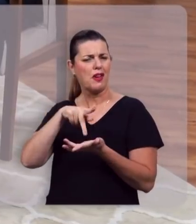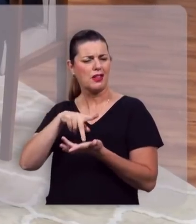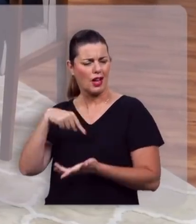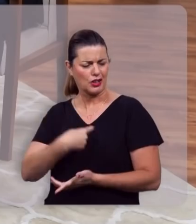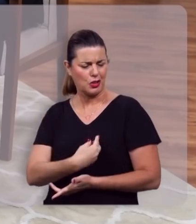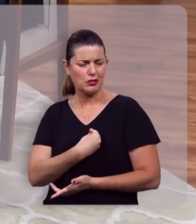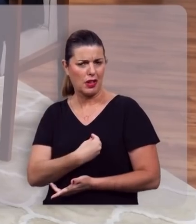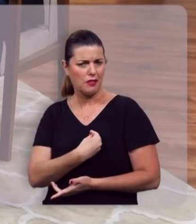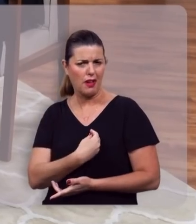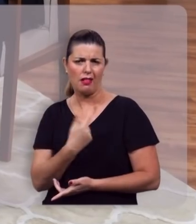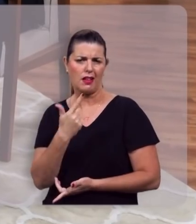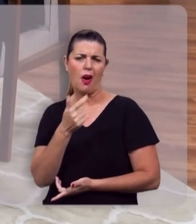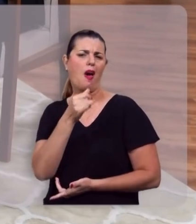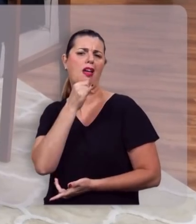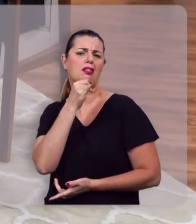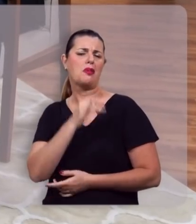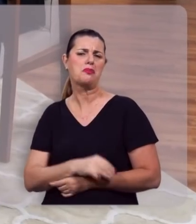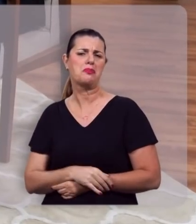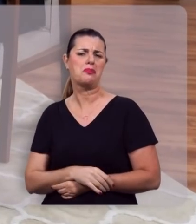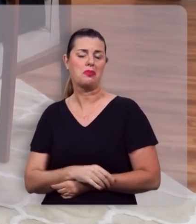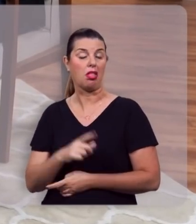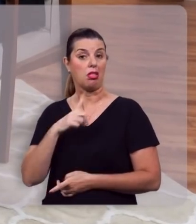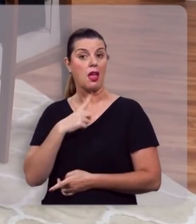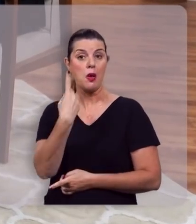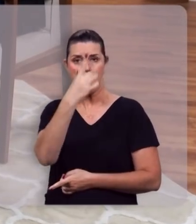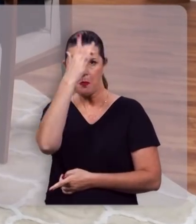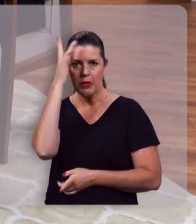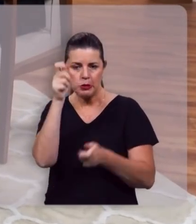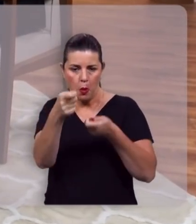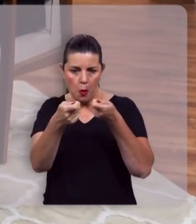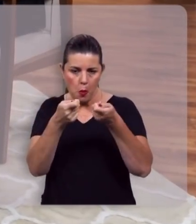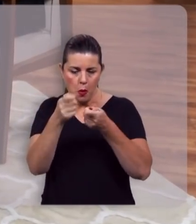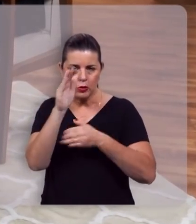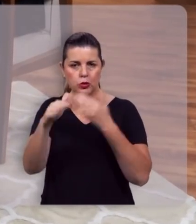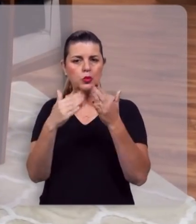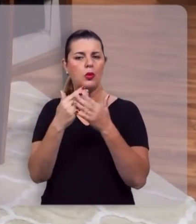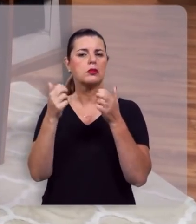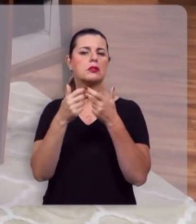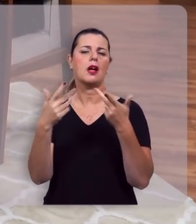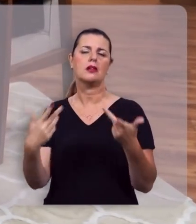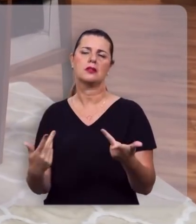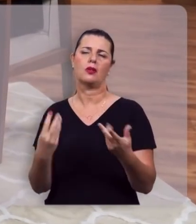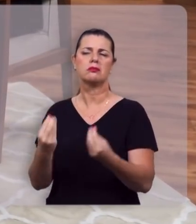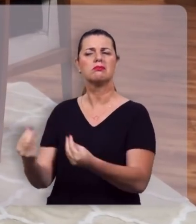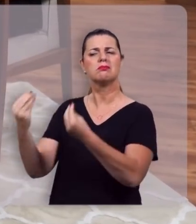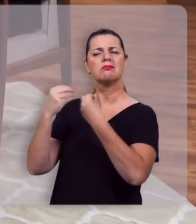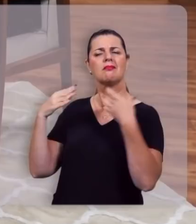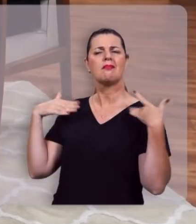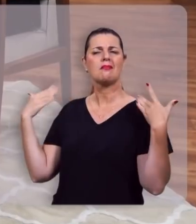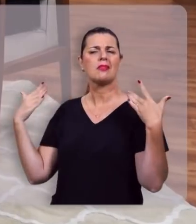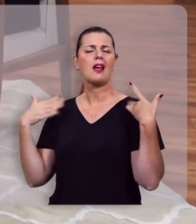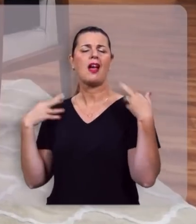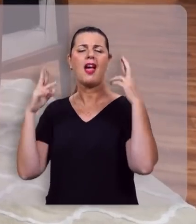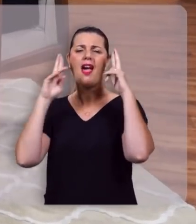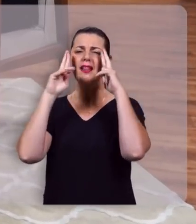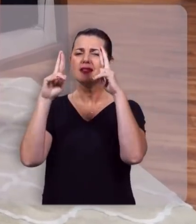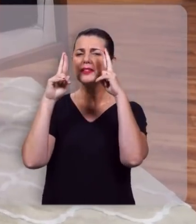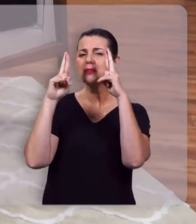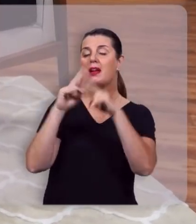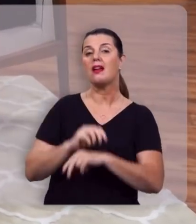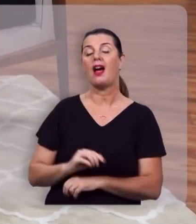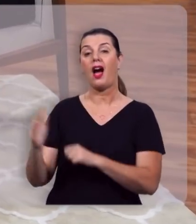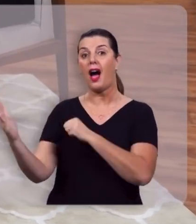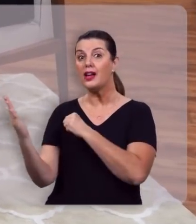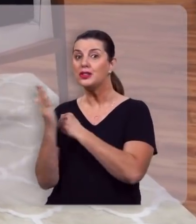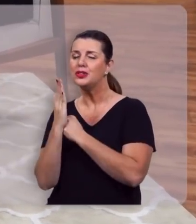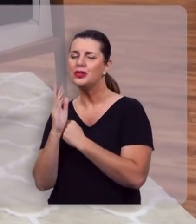está à deriva. Existe alguém que está no controle de todas as coisas. Isso nos traz alegria e esperança. Isso nos